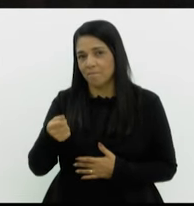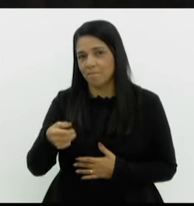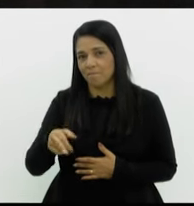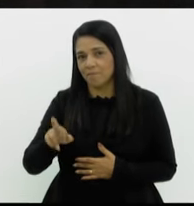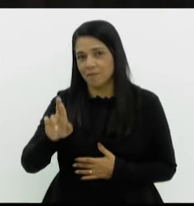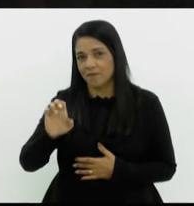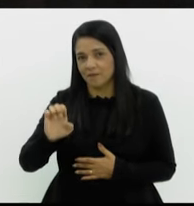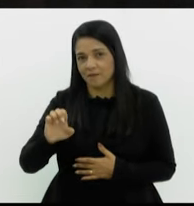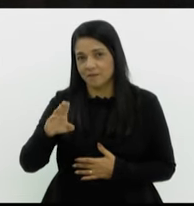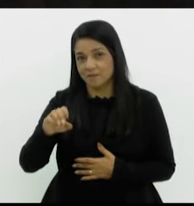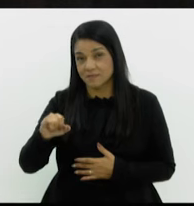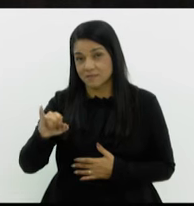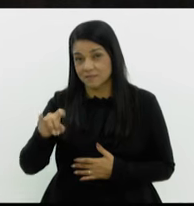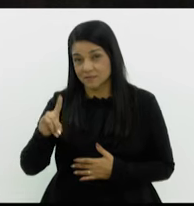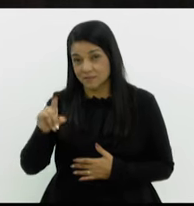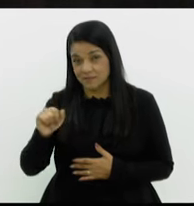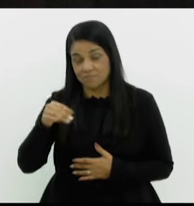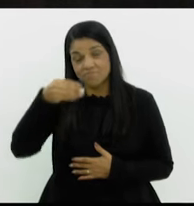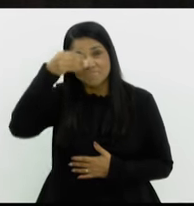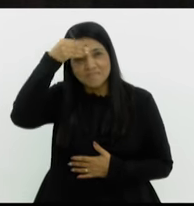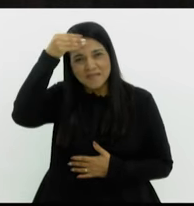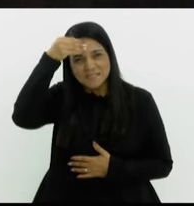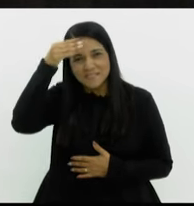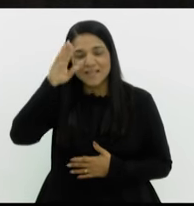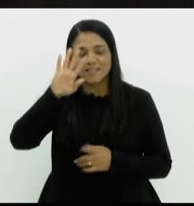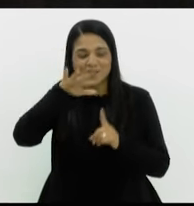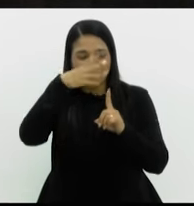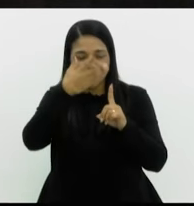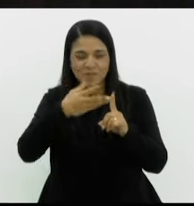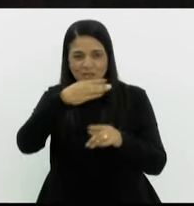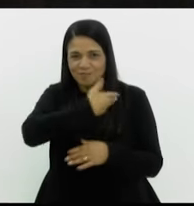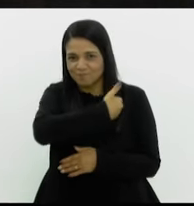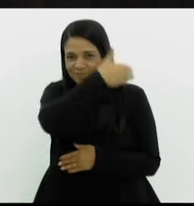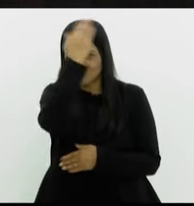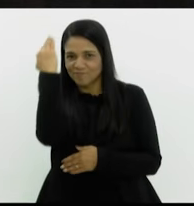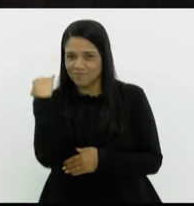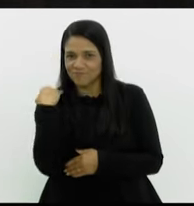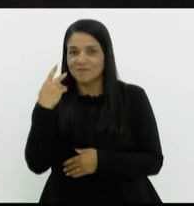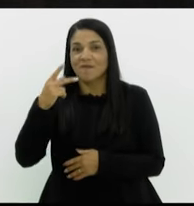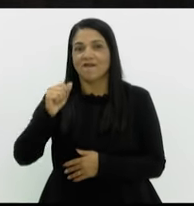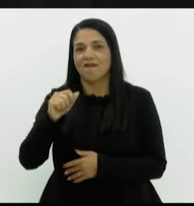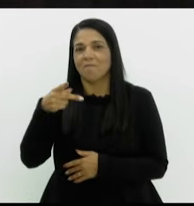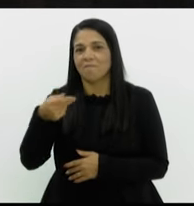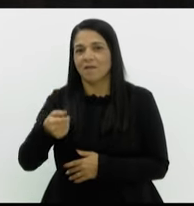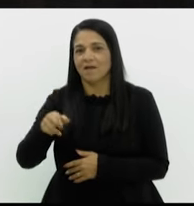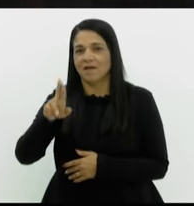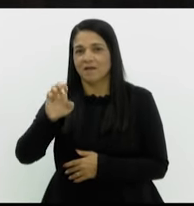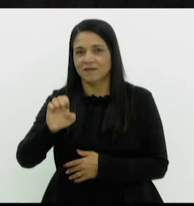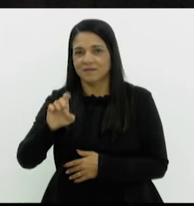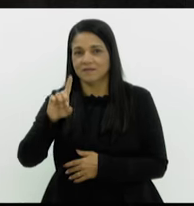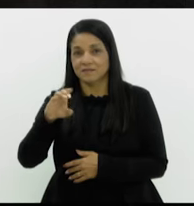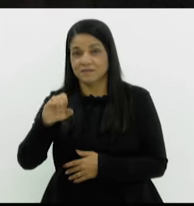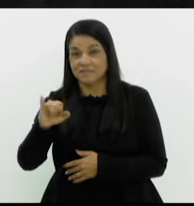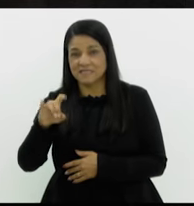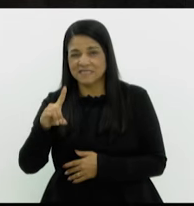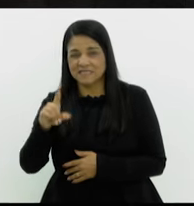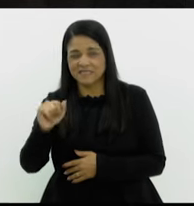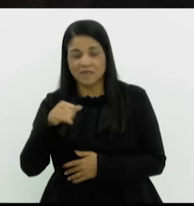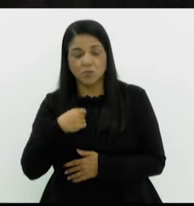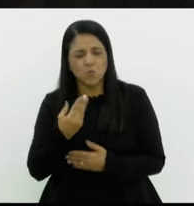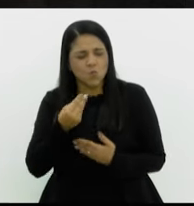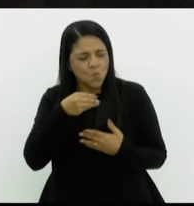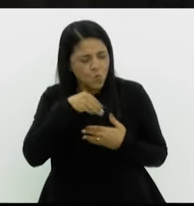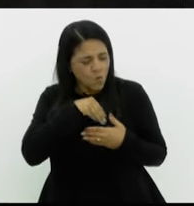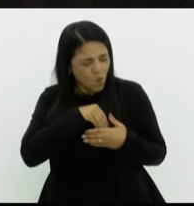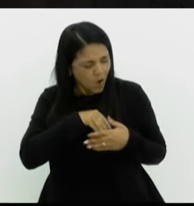batizada em homenagem à Nossa Senhora de Aparecida, guardo essa figura no meu coração com muito